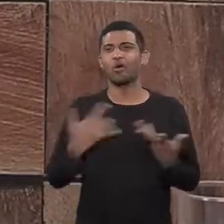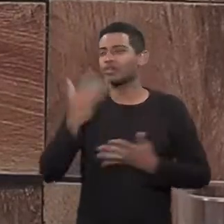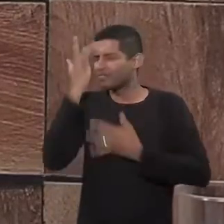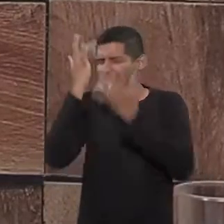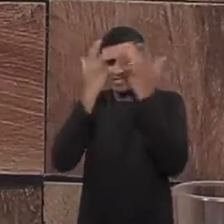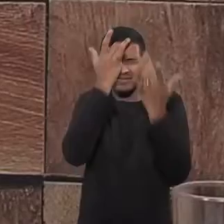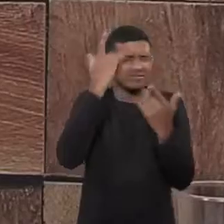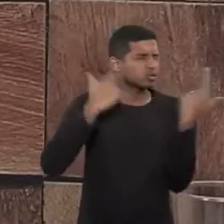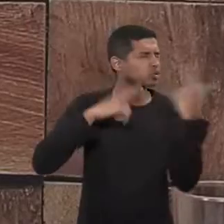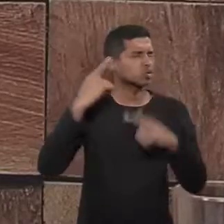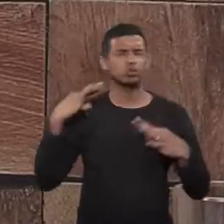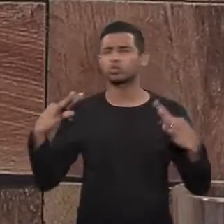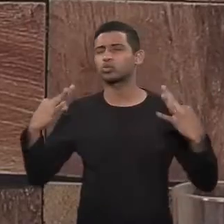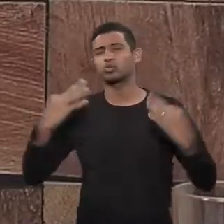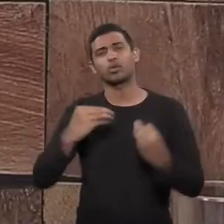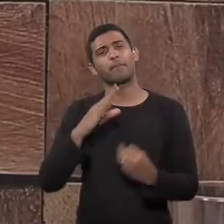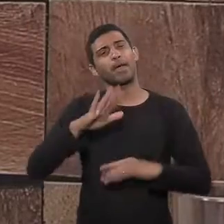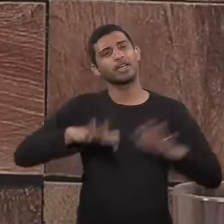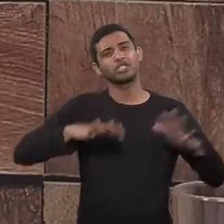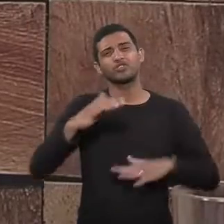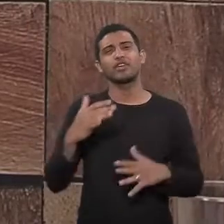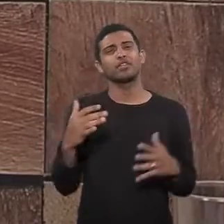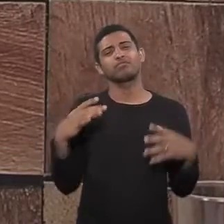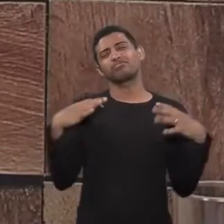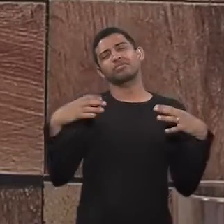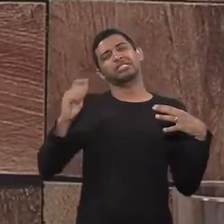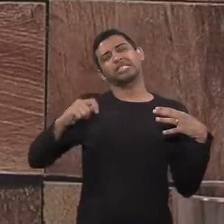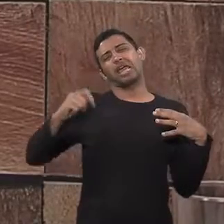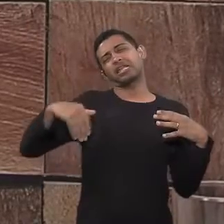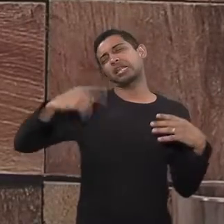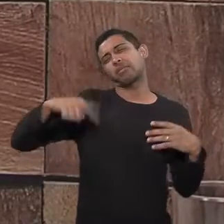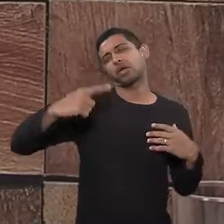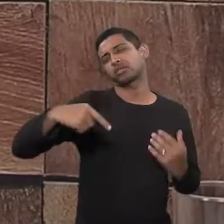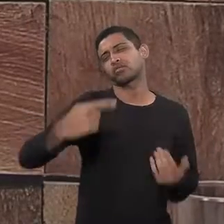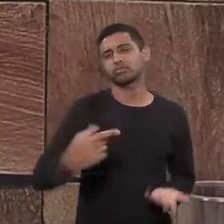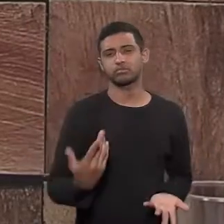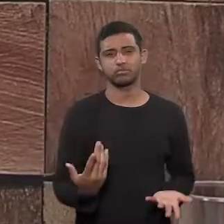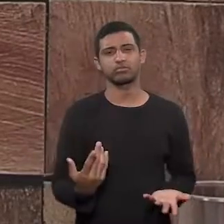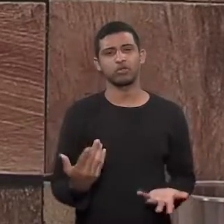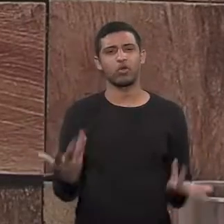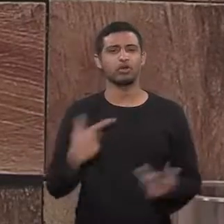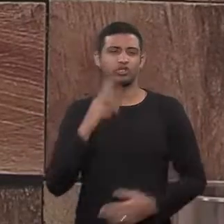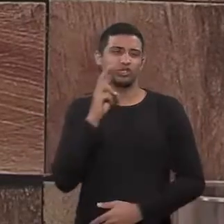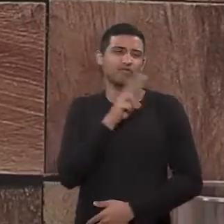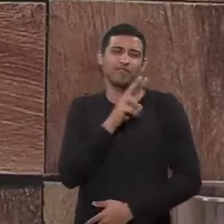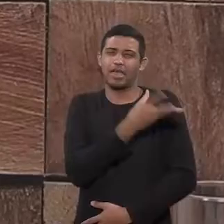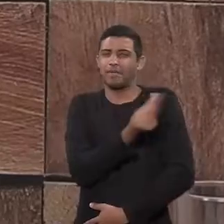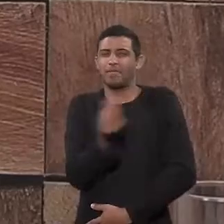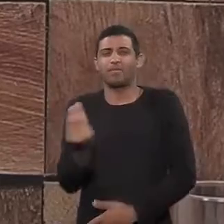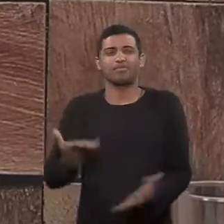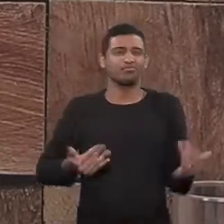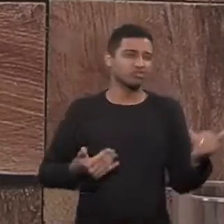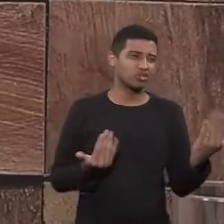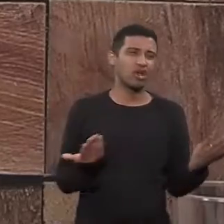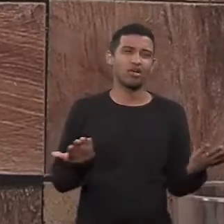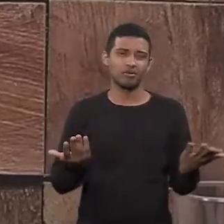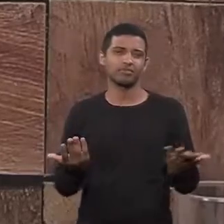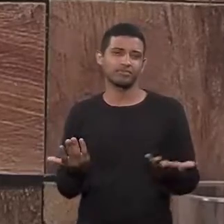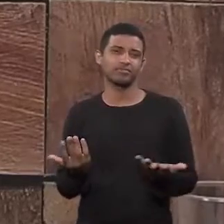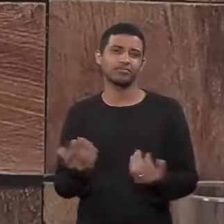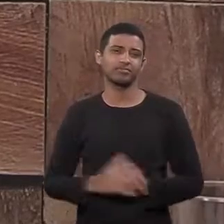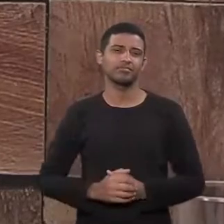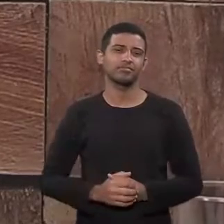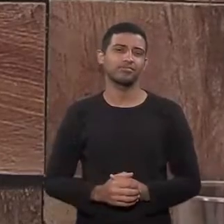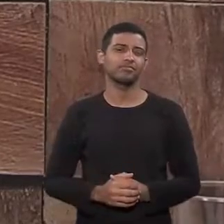tantas facilidades, às vezes a acomodação é maior, né? A gente vê aí na nova geração, né?